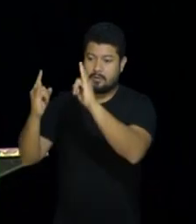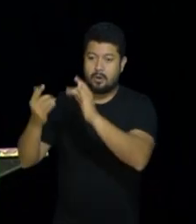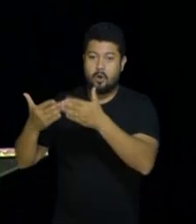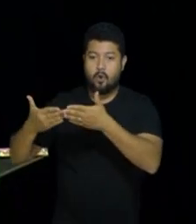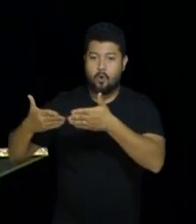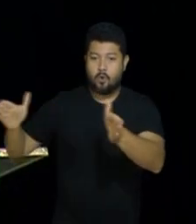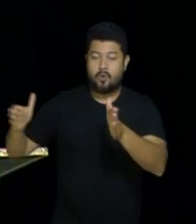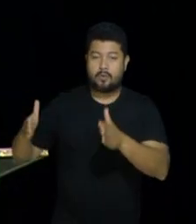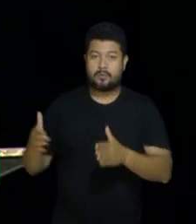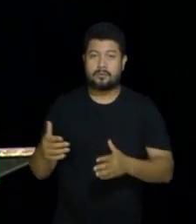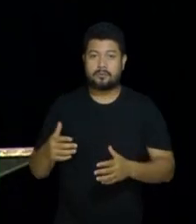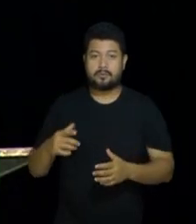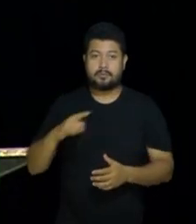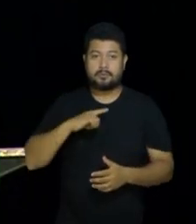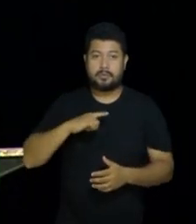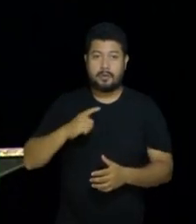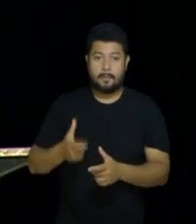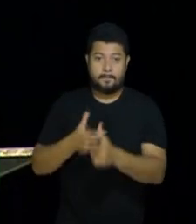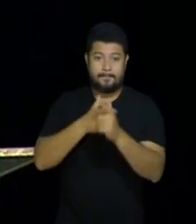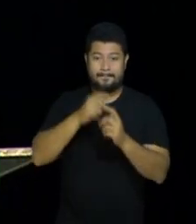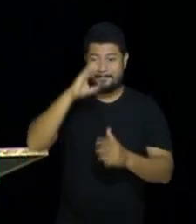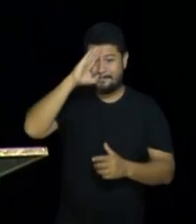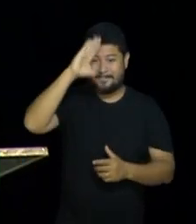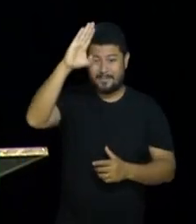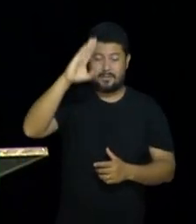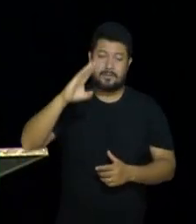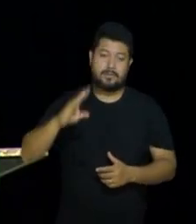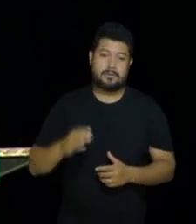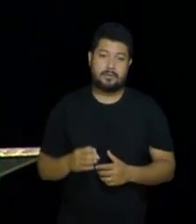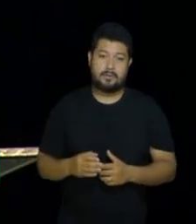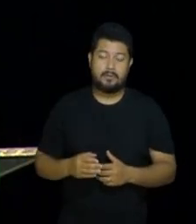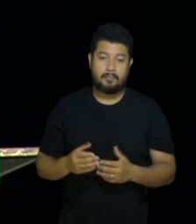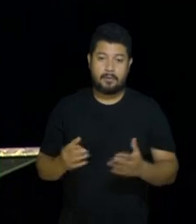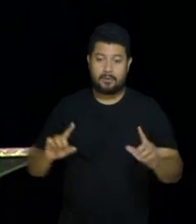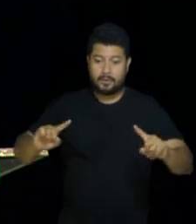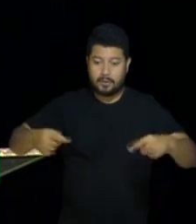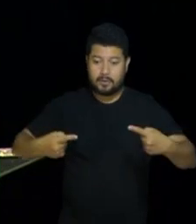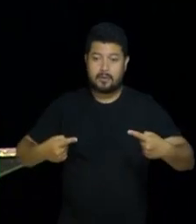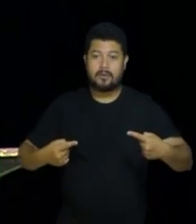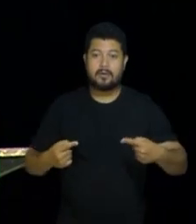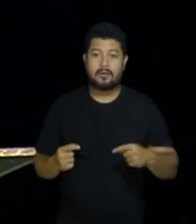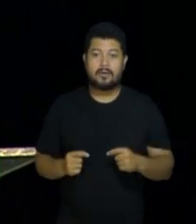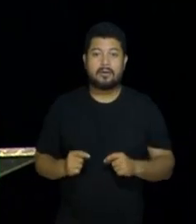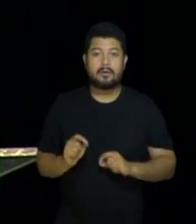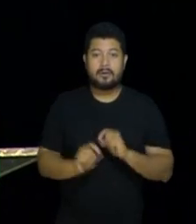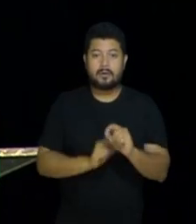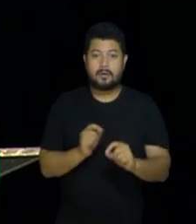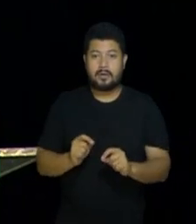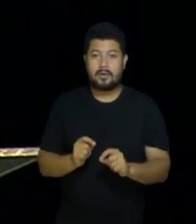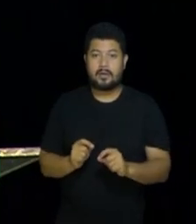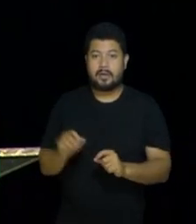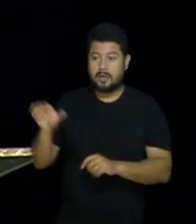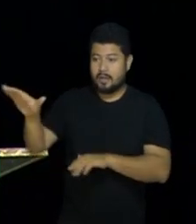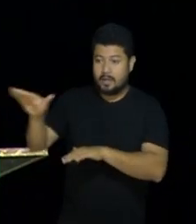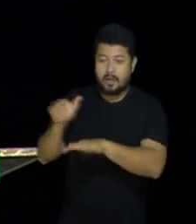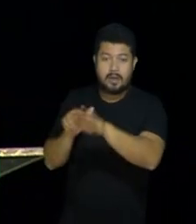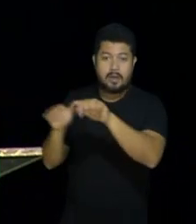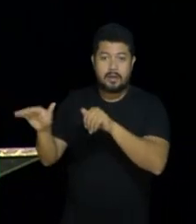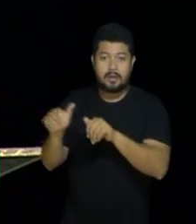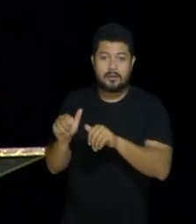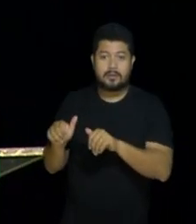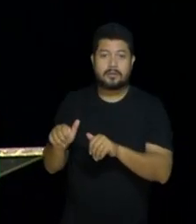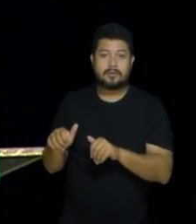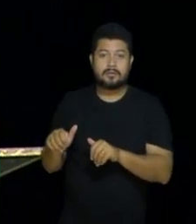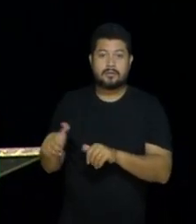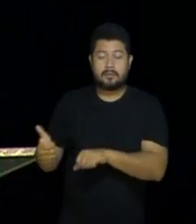mensal, que é o nosso principal desafio. Uma outra dificuldade nossa é a contratação